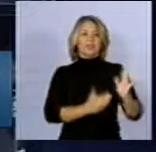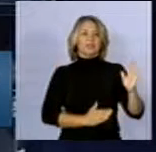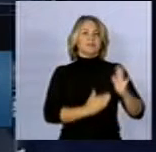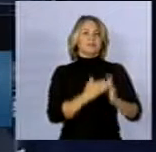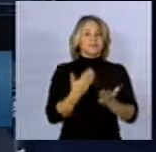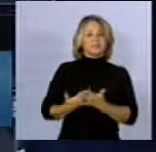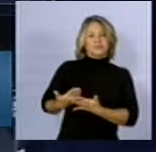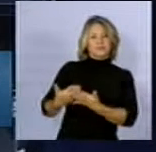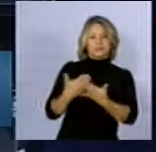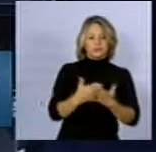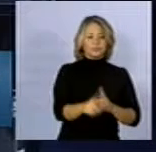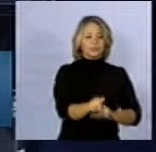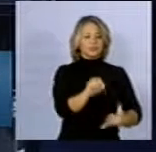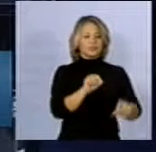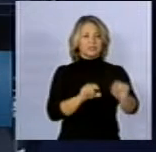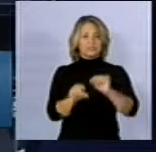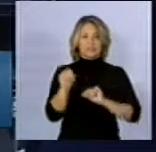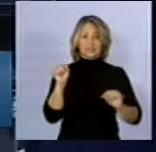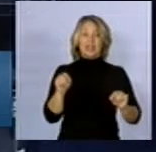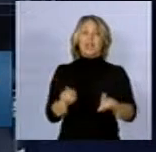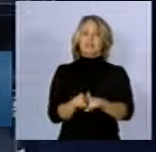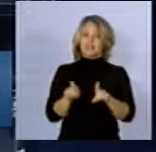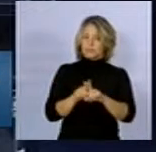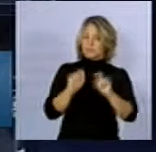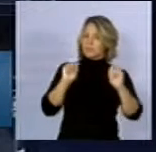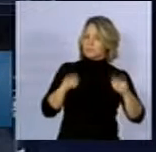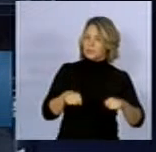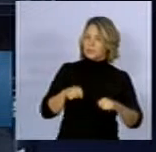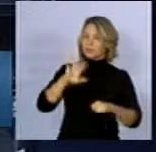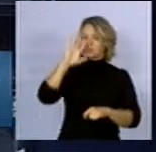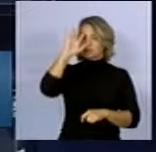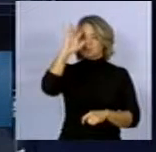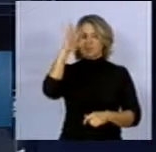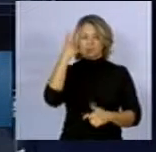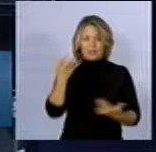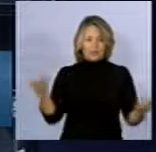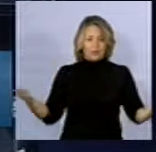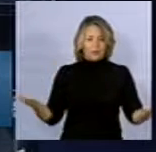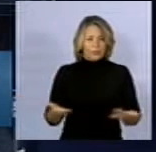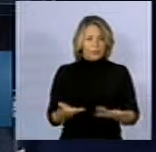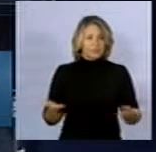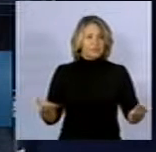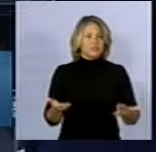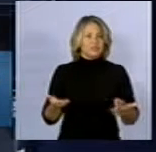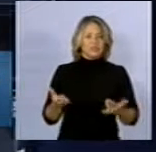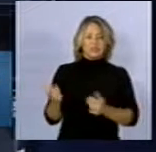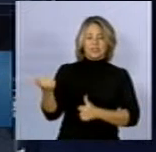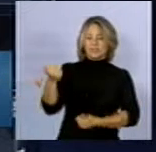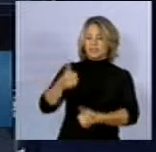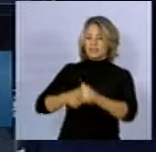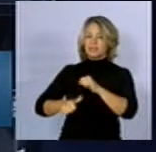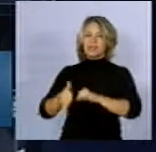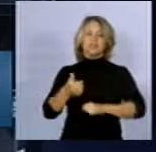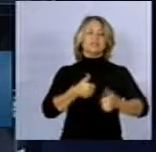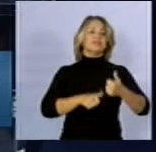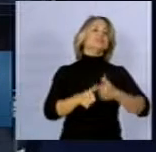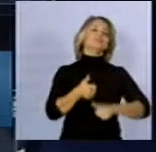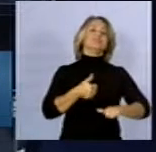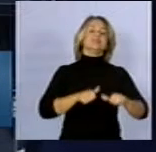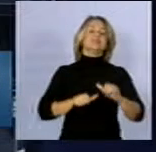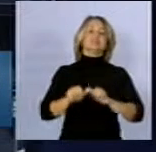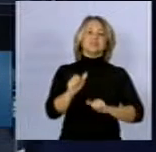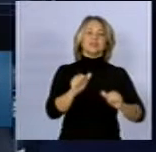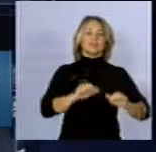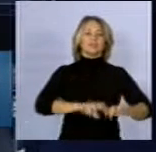estudos selecionados, nem também pode resultar da avaliação